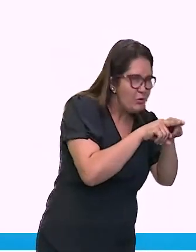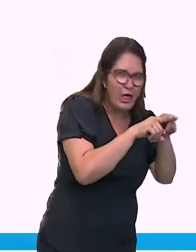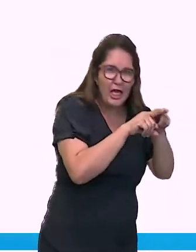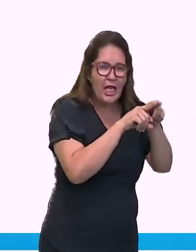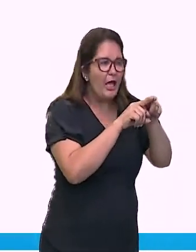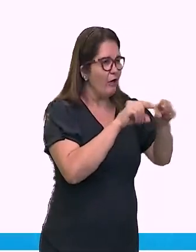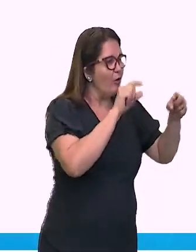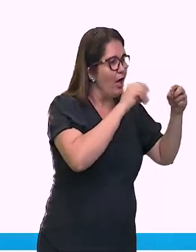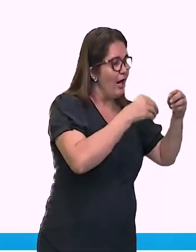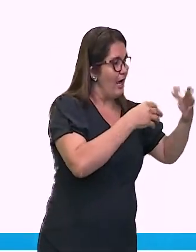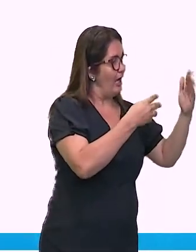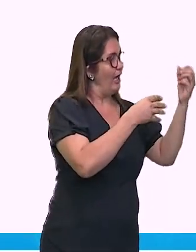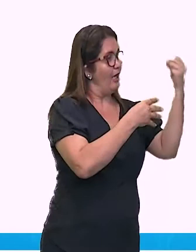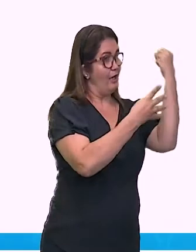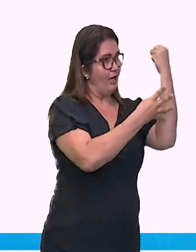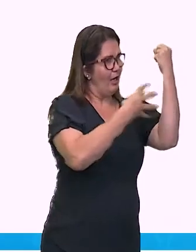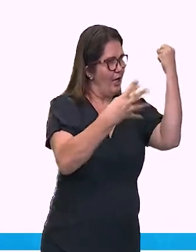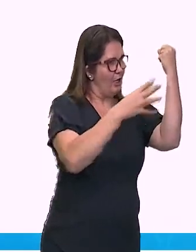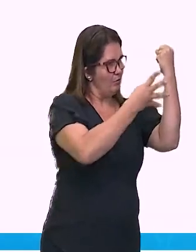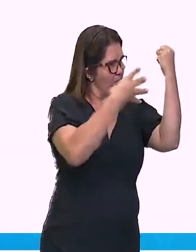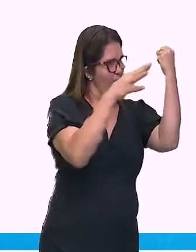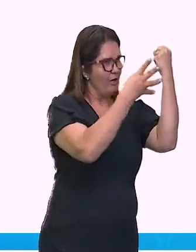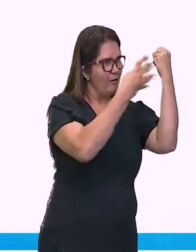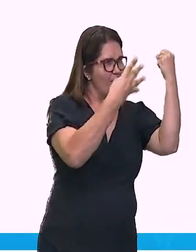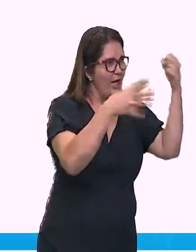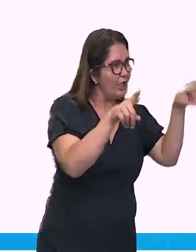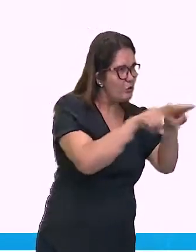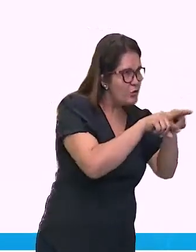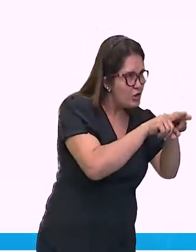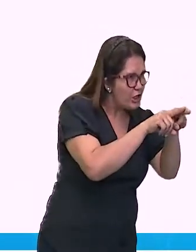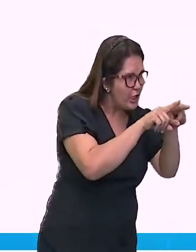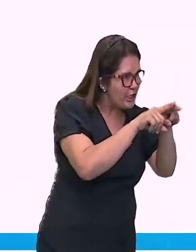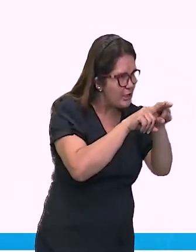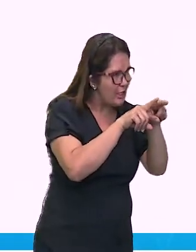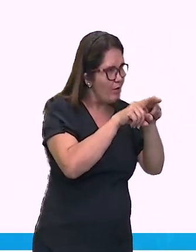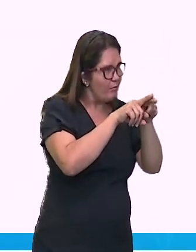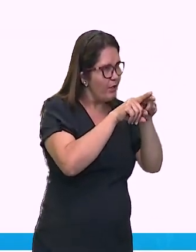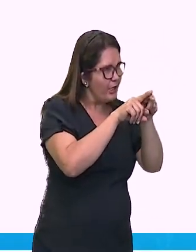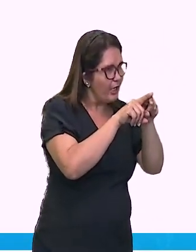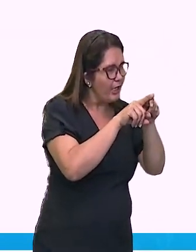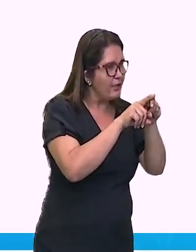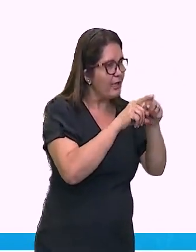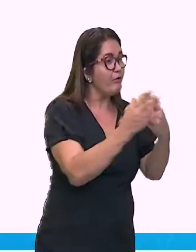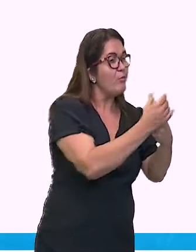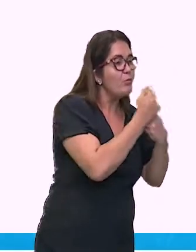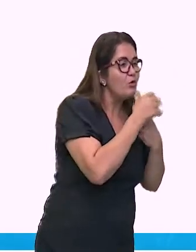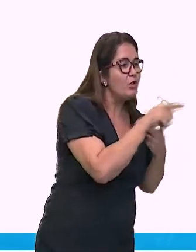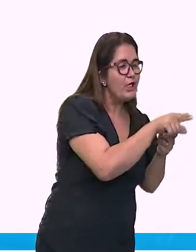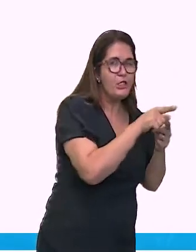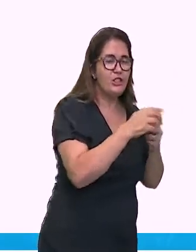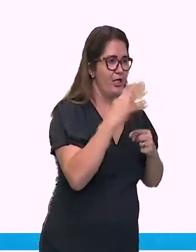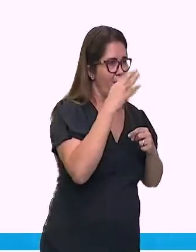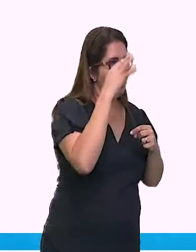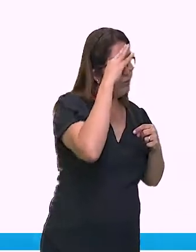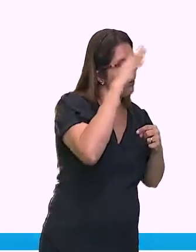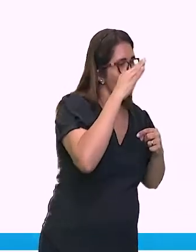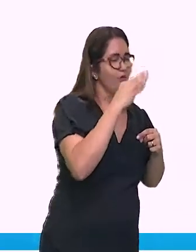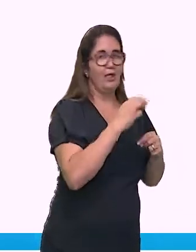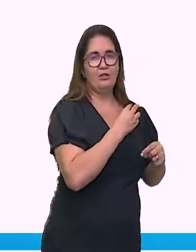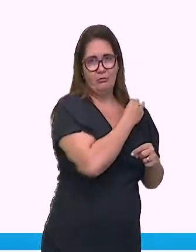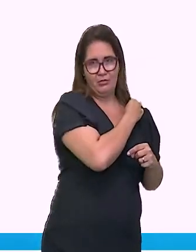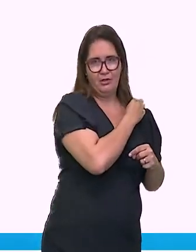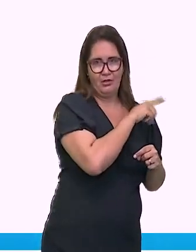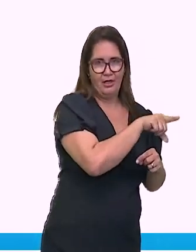que fosse necessário para garantir a proteção das tropas e para informar que tropas inimigas se